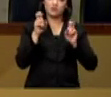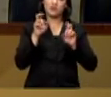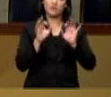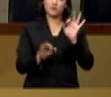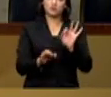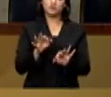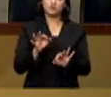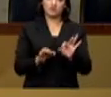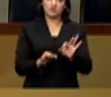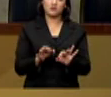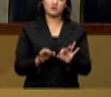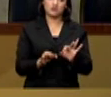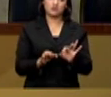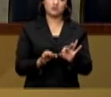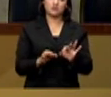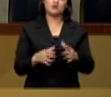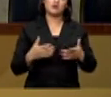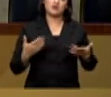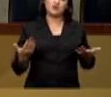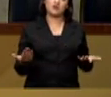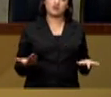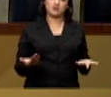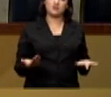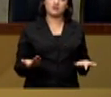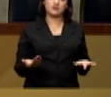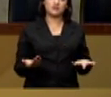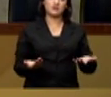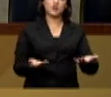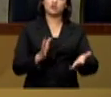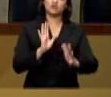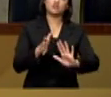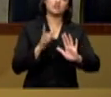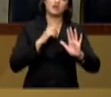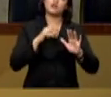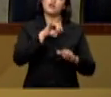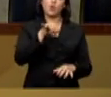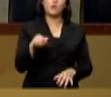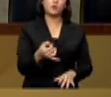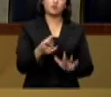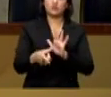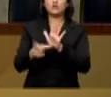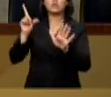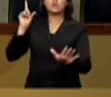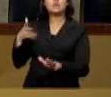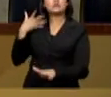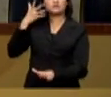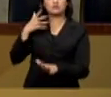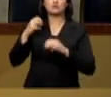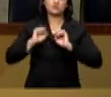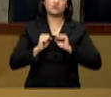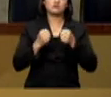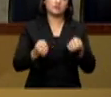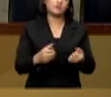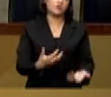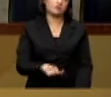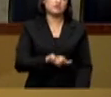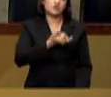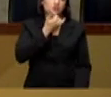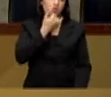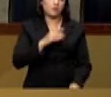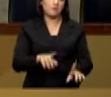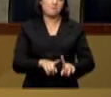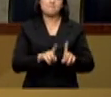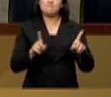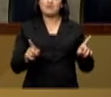criaria uma desigualdade entre os litigantes. Vossa senhoria já teve a oportunidade de fazer a sua sustentação oral, peço escusas, mas